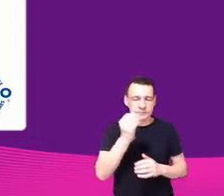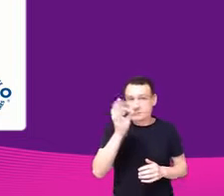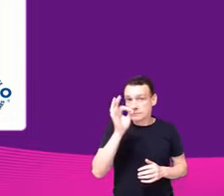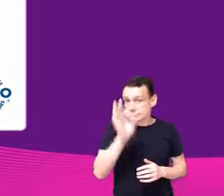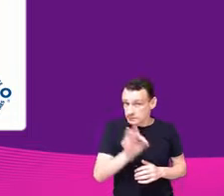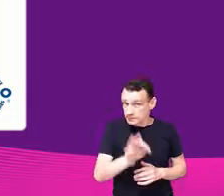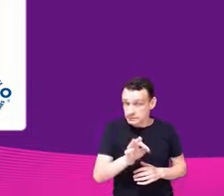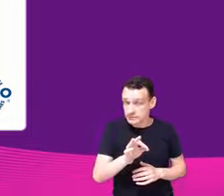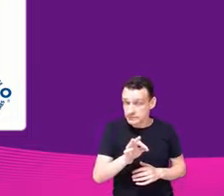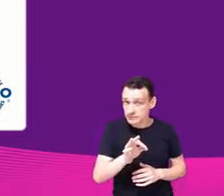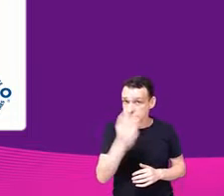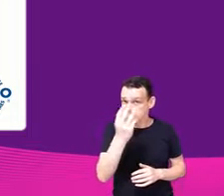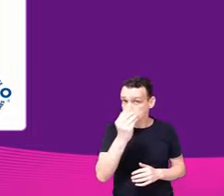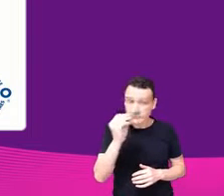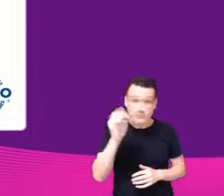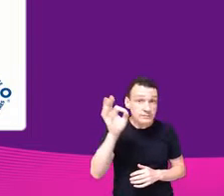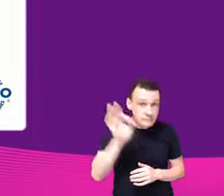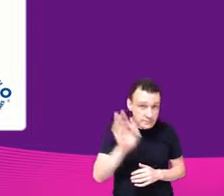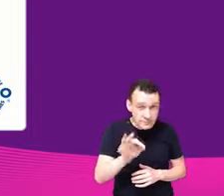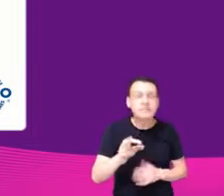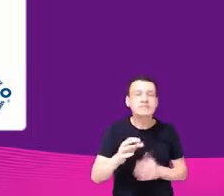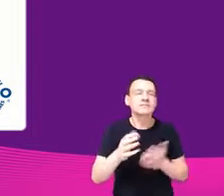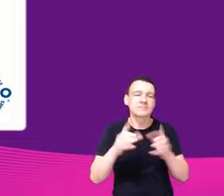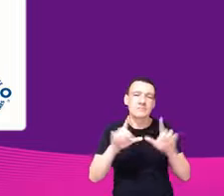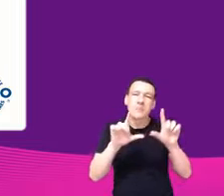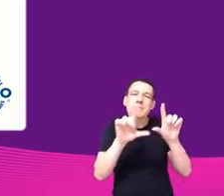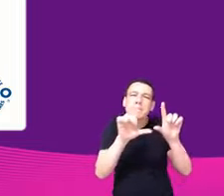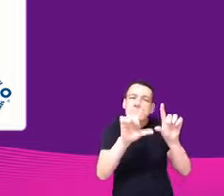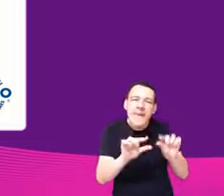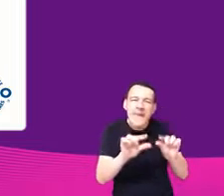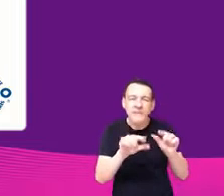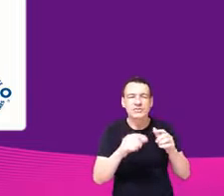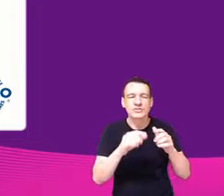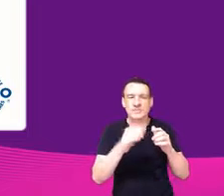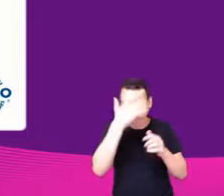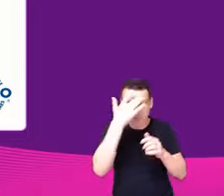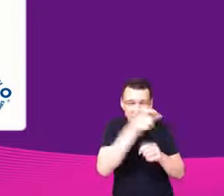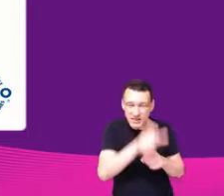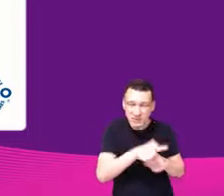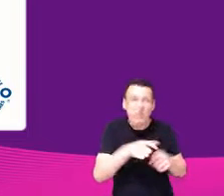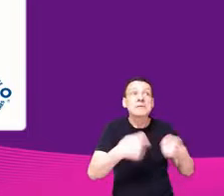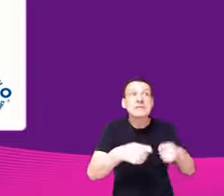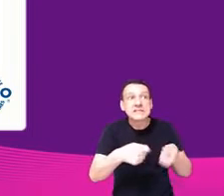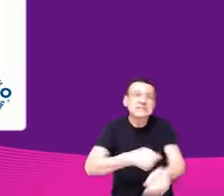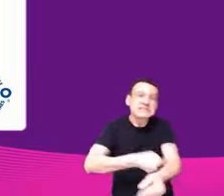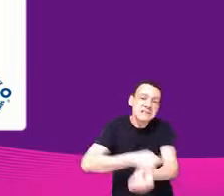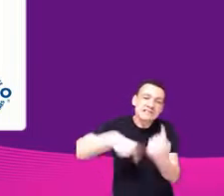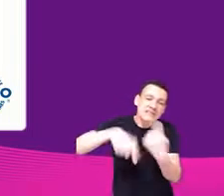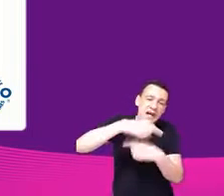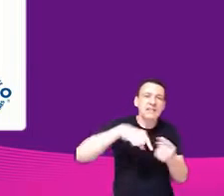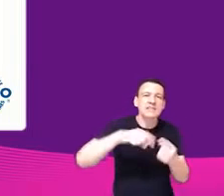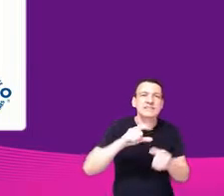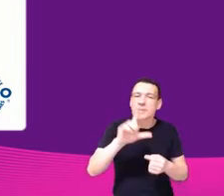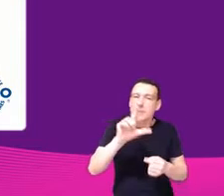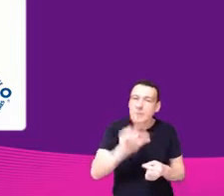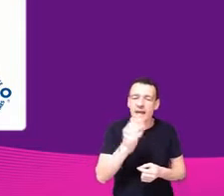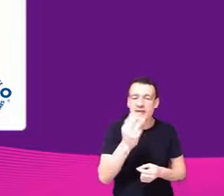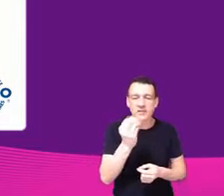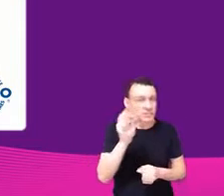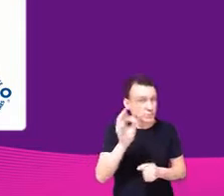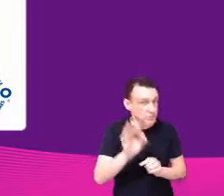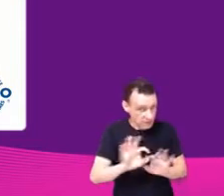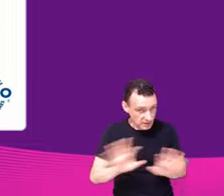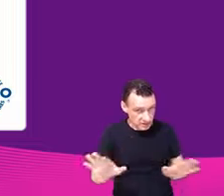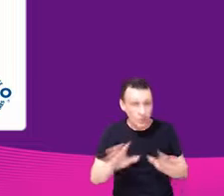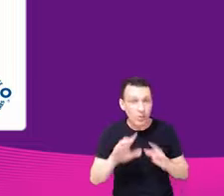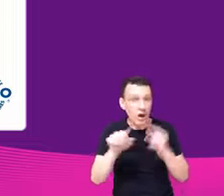no número de pacientes chegando em diálise ou necessitando de diálise, a segunda linha aqui, que eu gostaria de chamar a atenção de